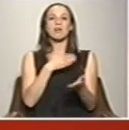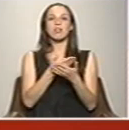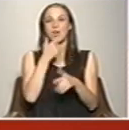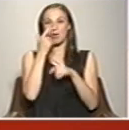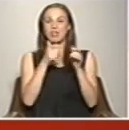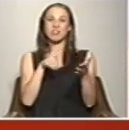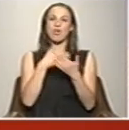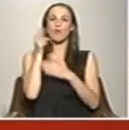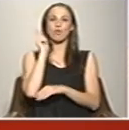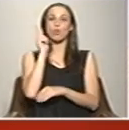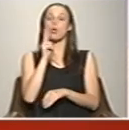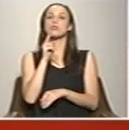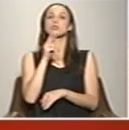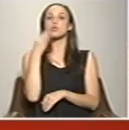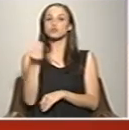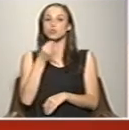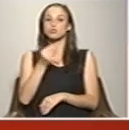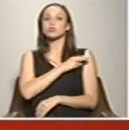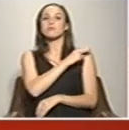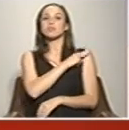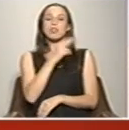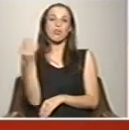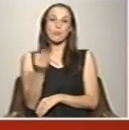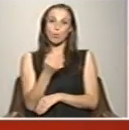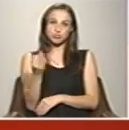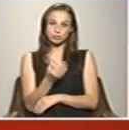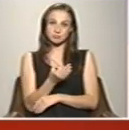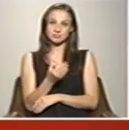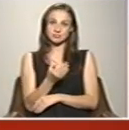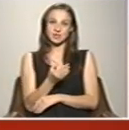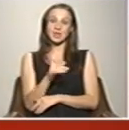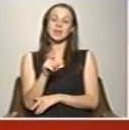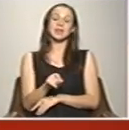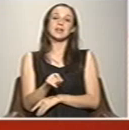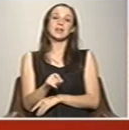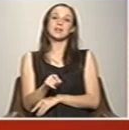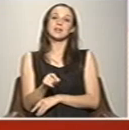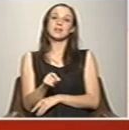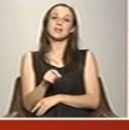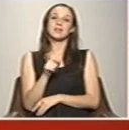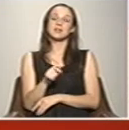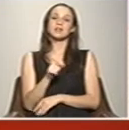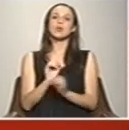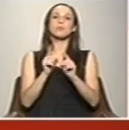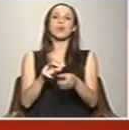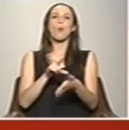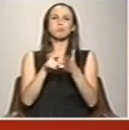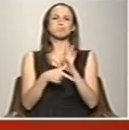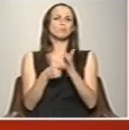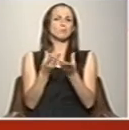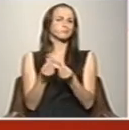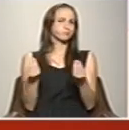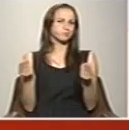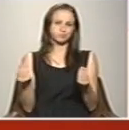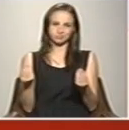valor aos estudantes da Universidade do Porto. E a partir daí começamos a ter imensos projetos que nos vieram